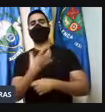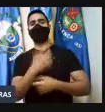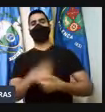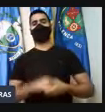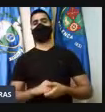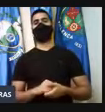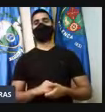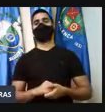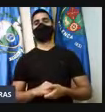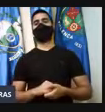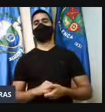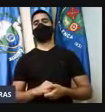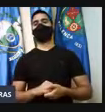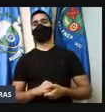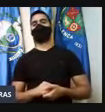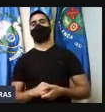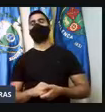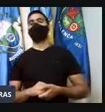8/12/2020.